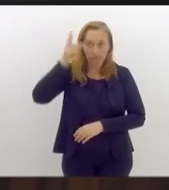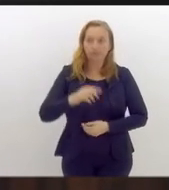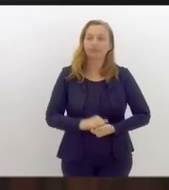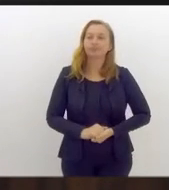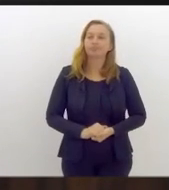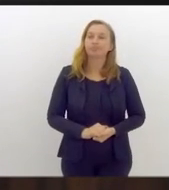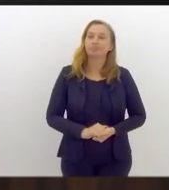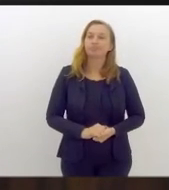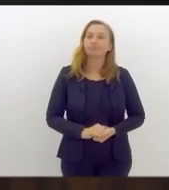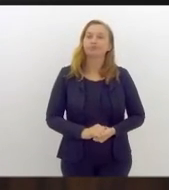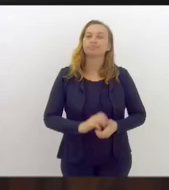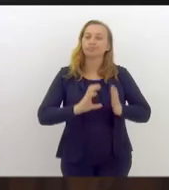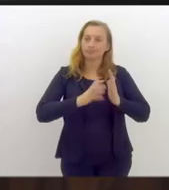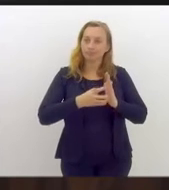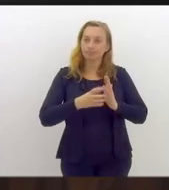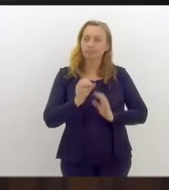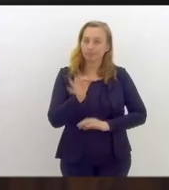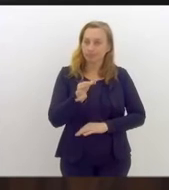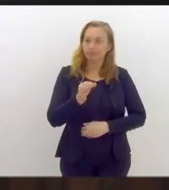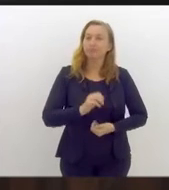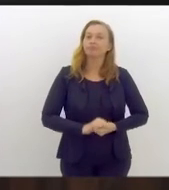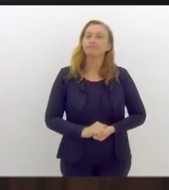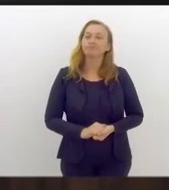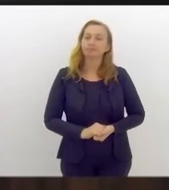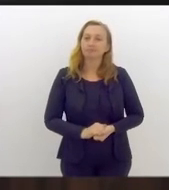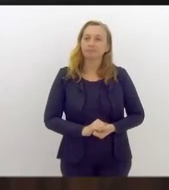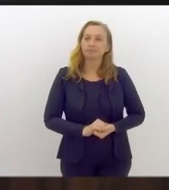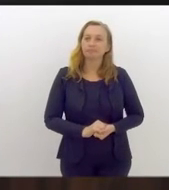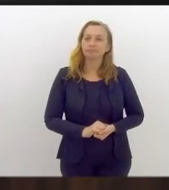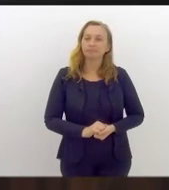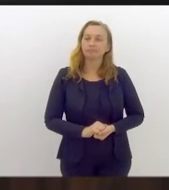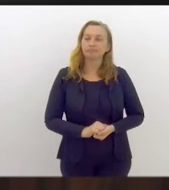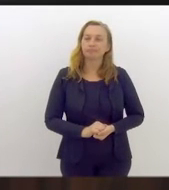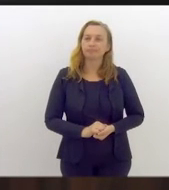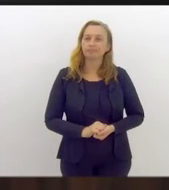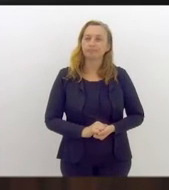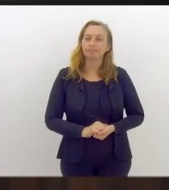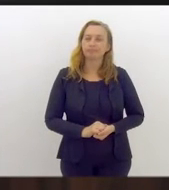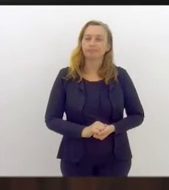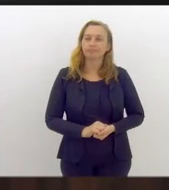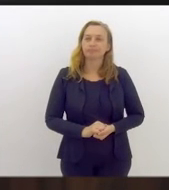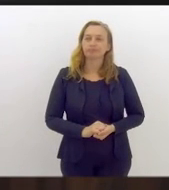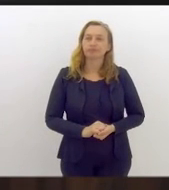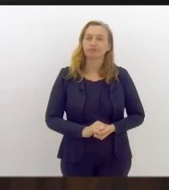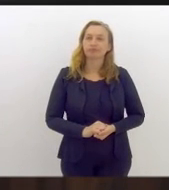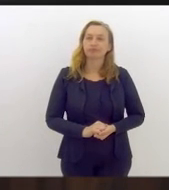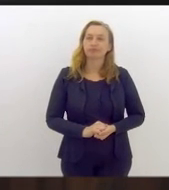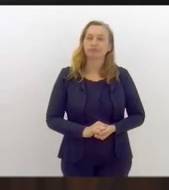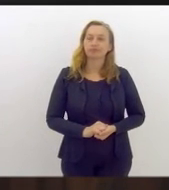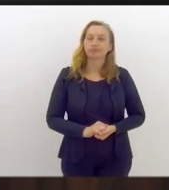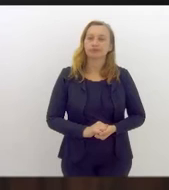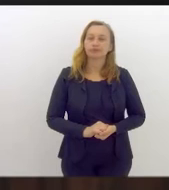Paulo, de bancada, seria de bancada. Eu voto com ele